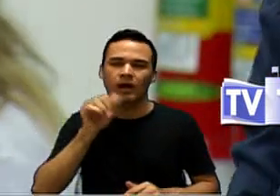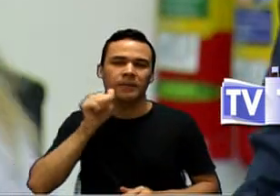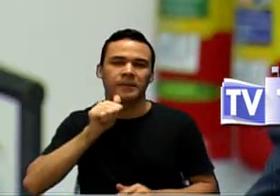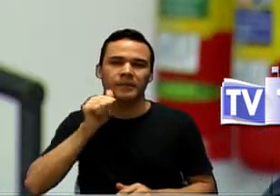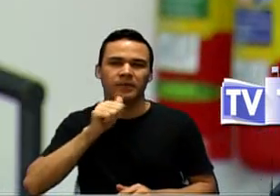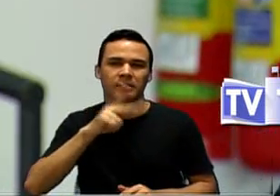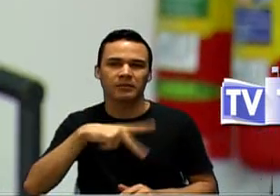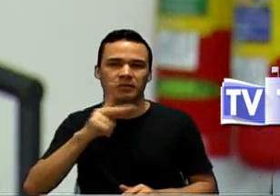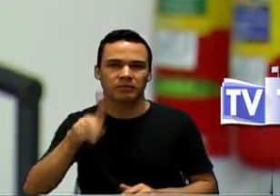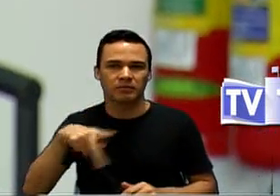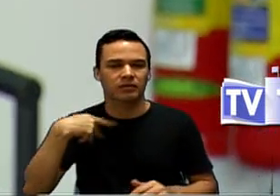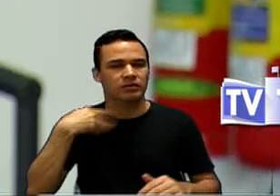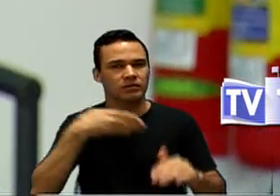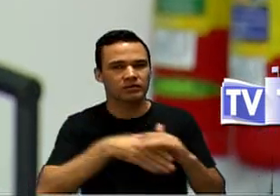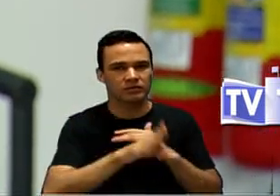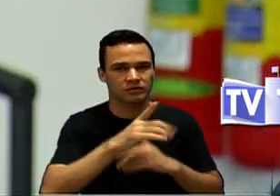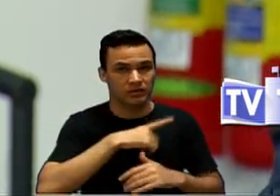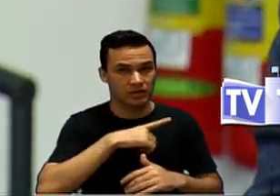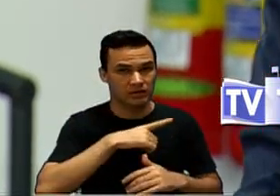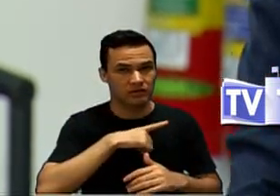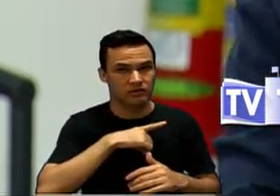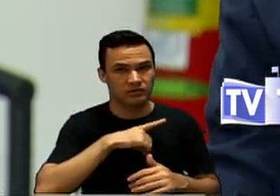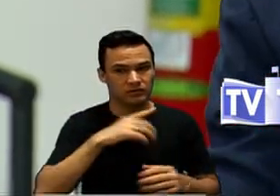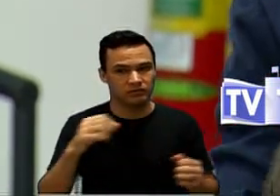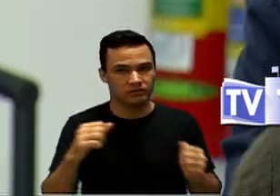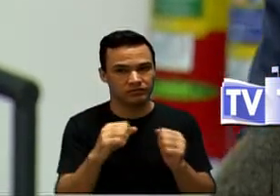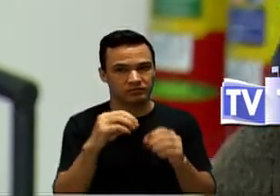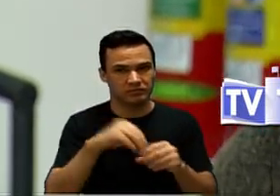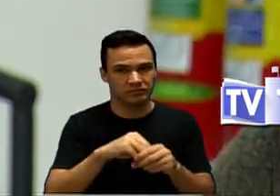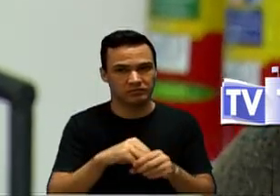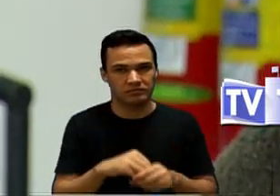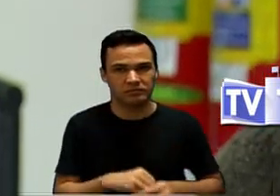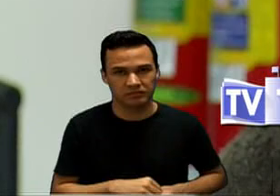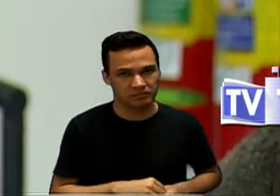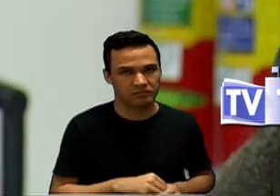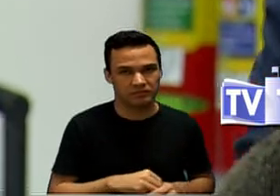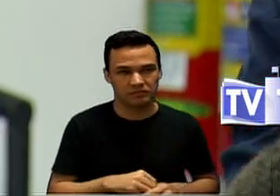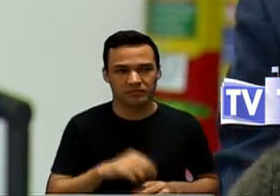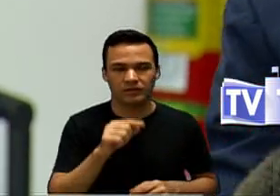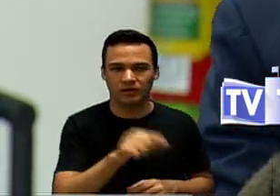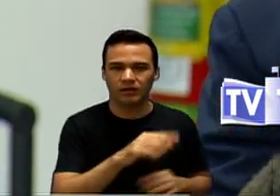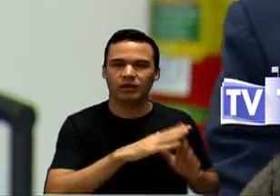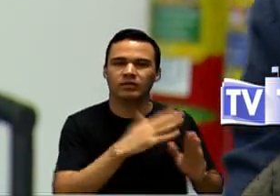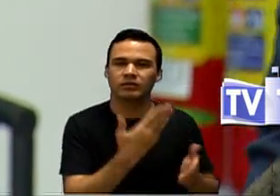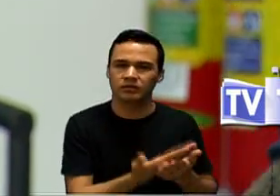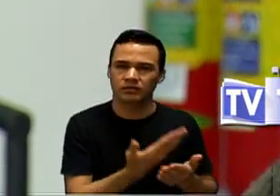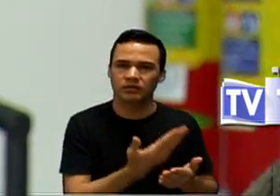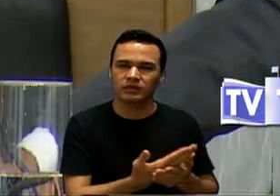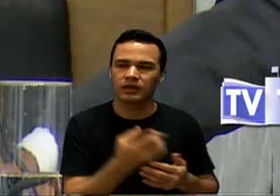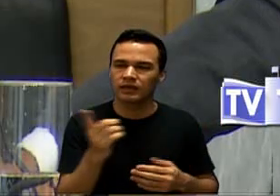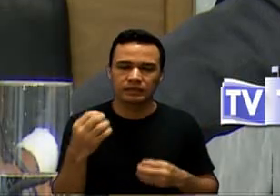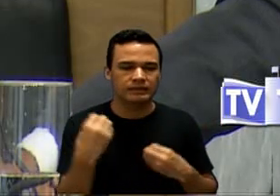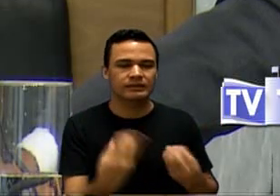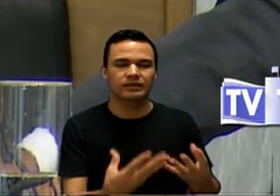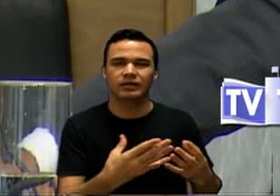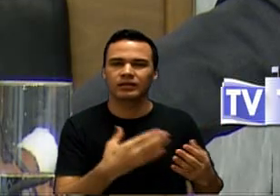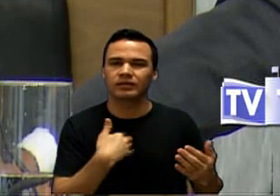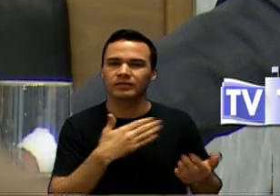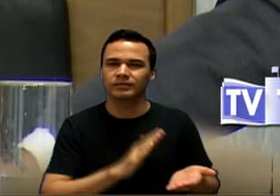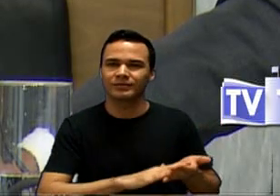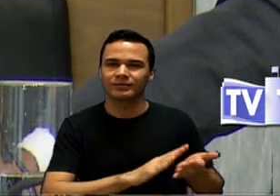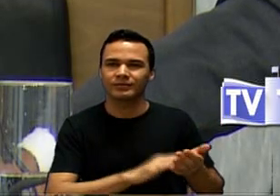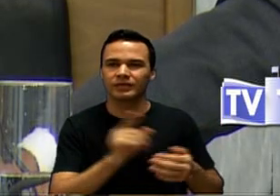professora entrou com o programa da Nestlé, presidente Fernando Dini, e colocou a escola para receber um prêmio que a